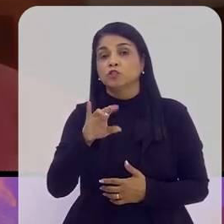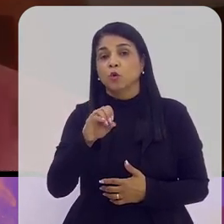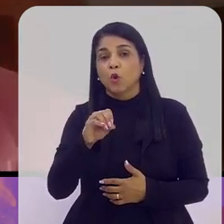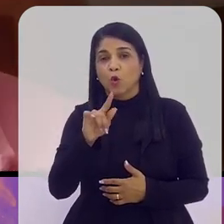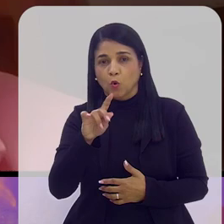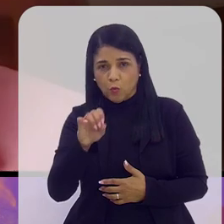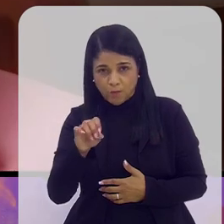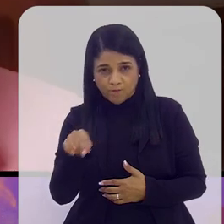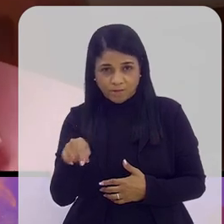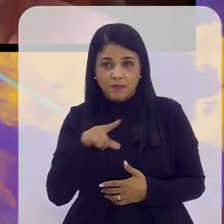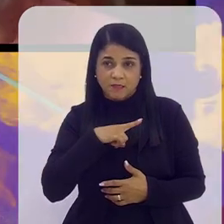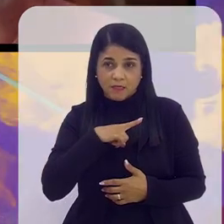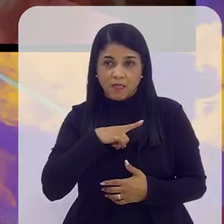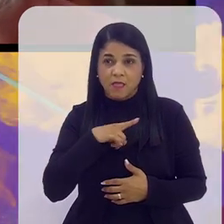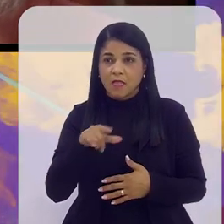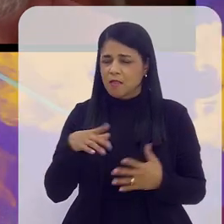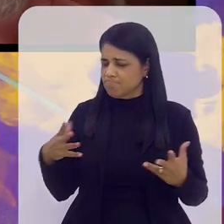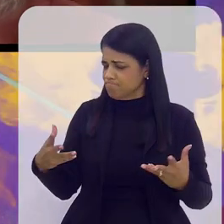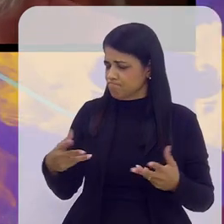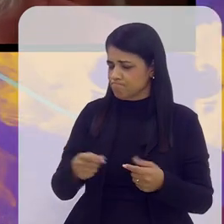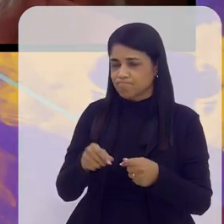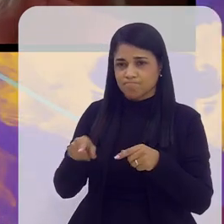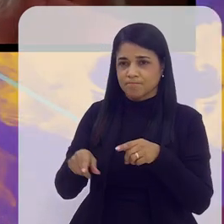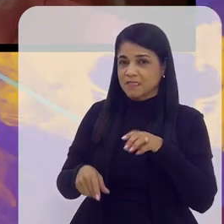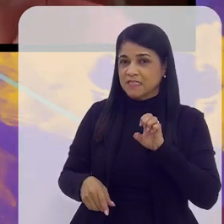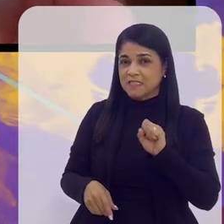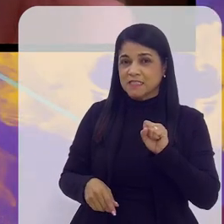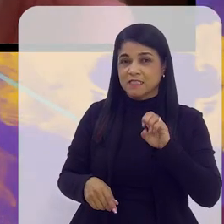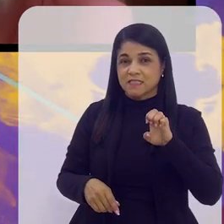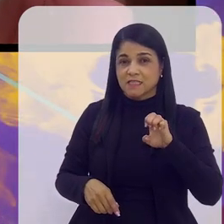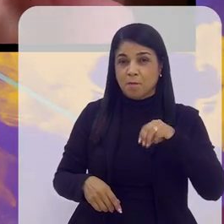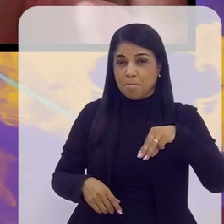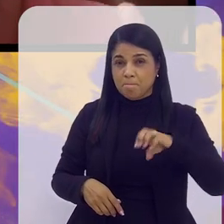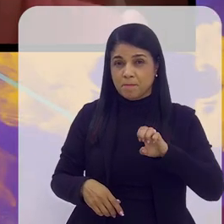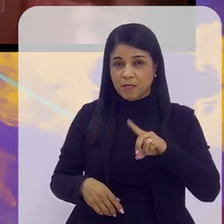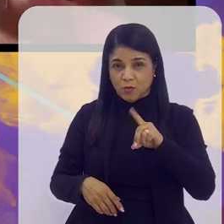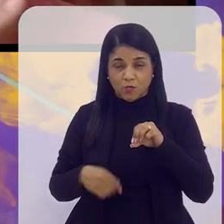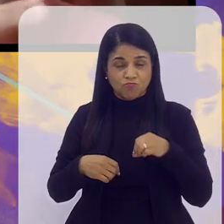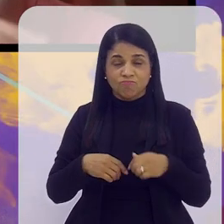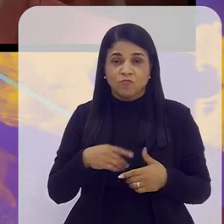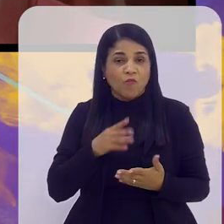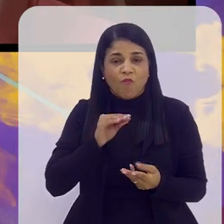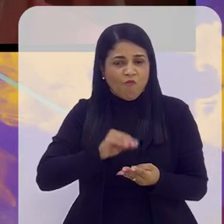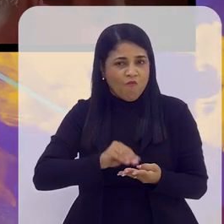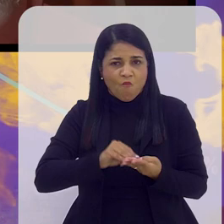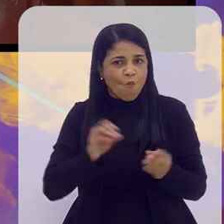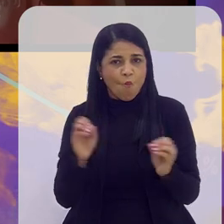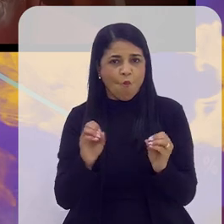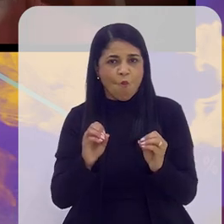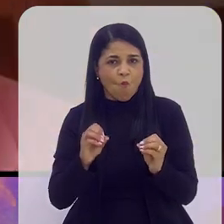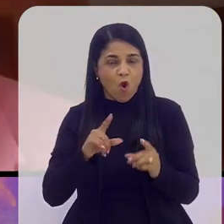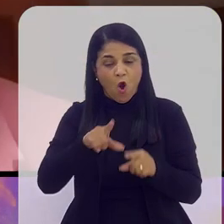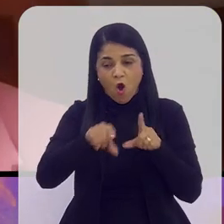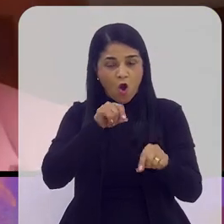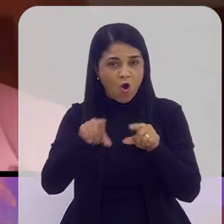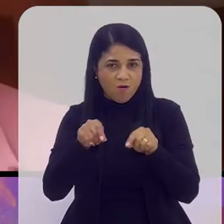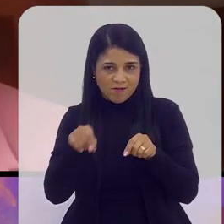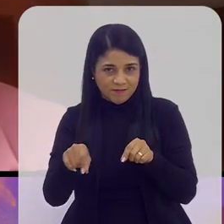Diogo Dalot. Então, esse Semedo falta, eu acho espetacular, Rafael. Não falta a opção para o Roberto Martínez convocar lateral direito. Então, assim,